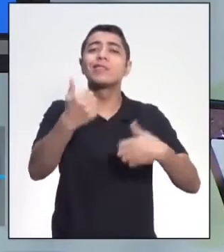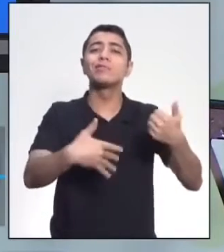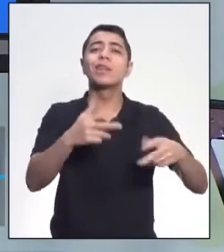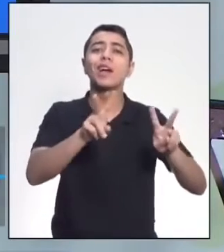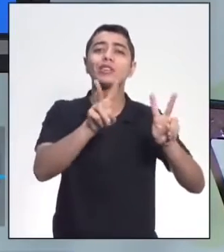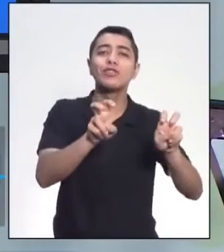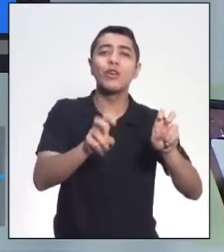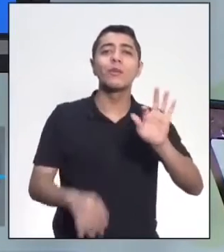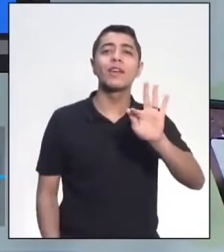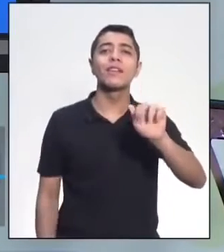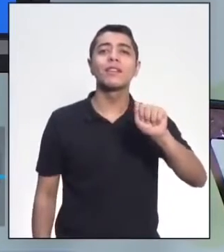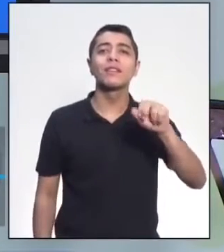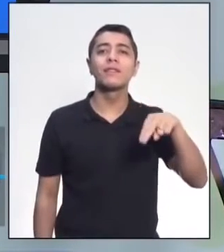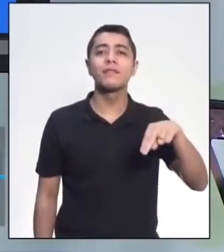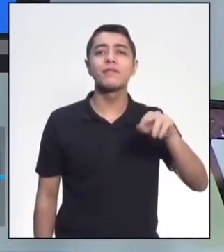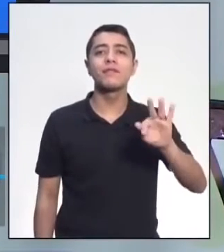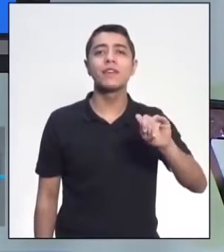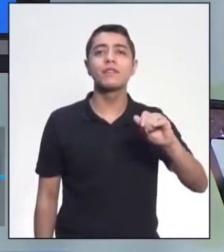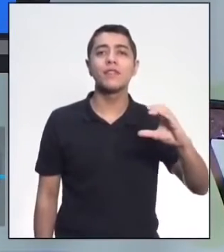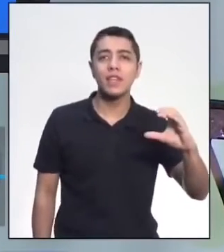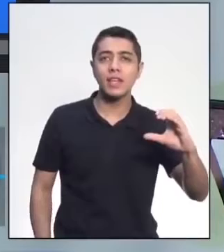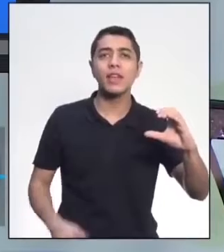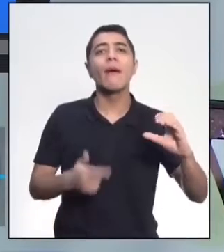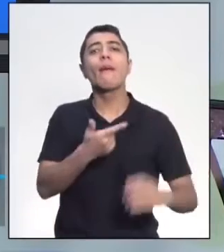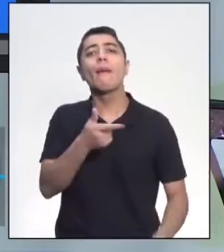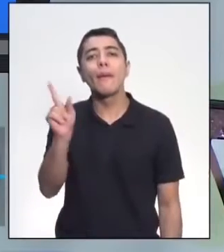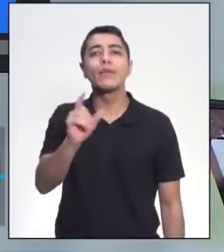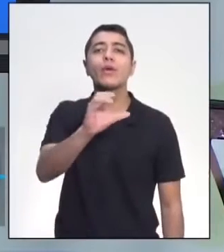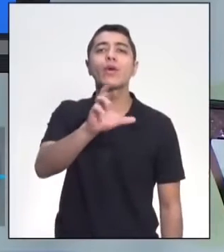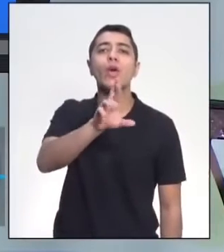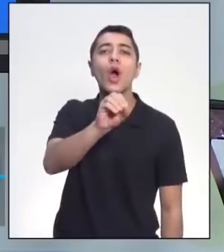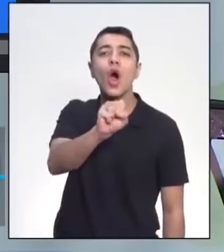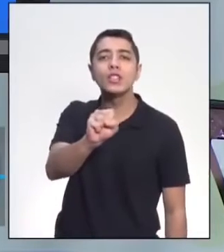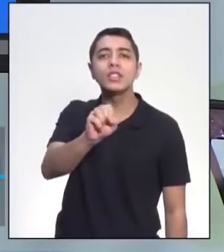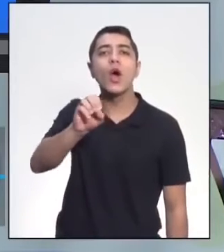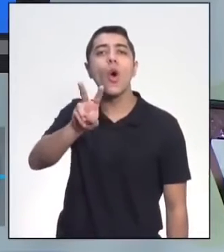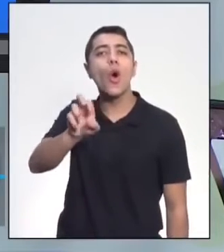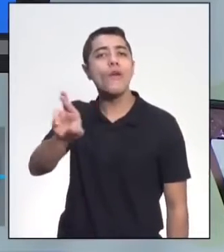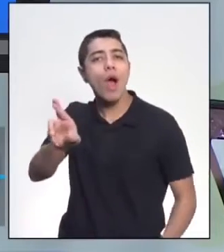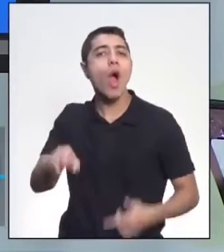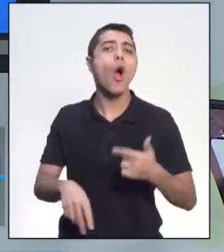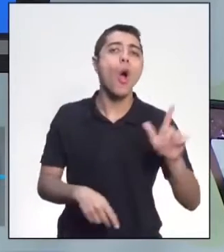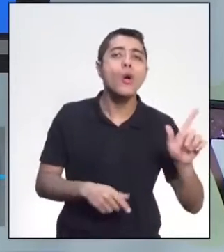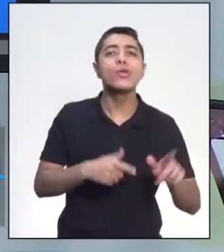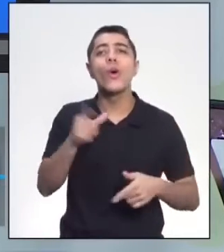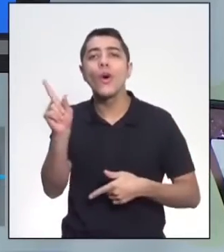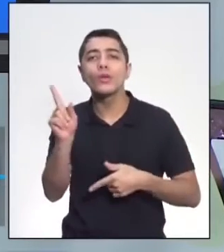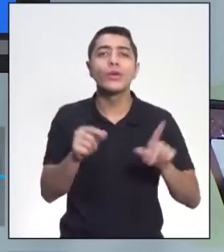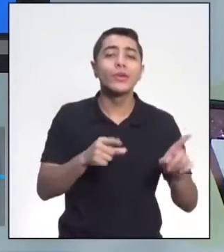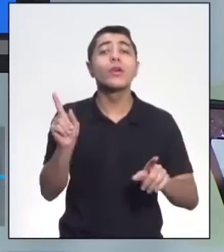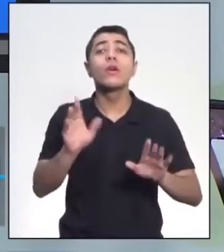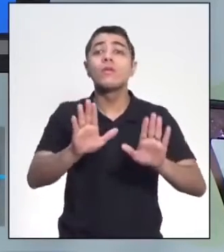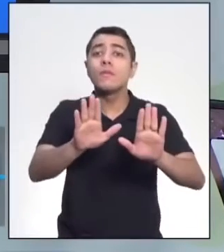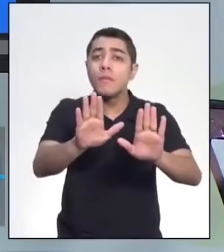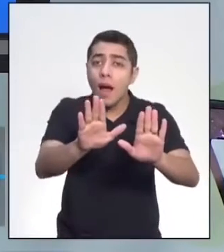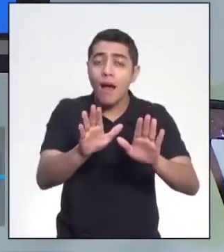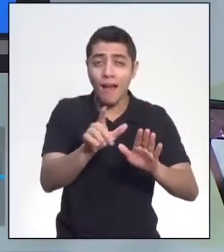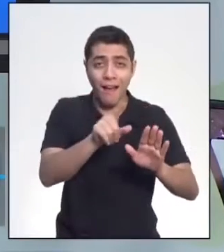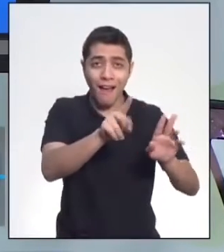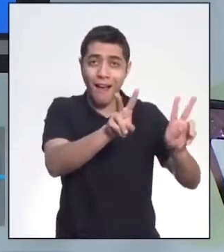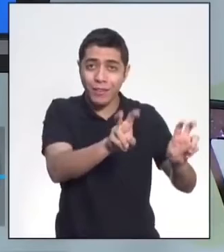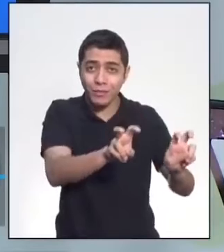fala sobre desenvolver crossover, escrever, mas a gente tem que fazer o quê? Estudar esses